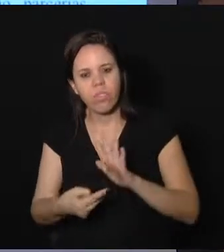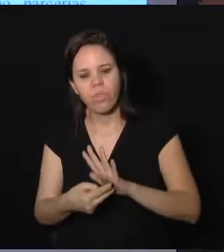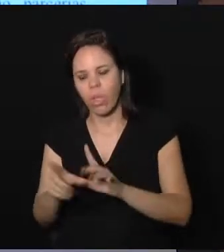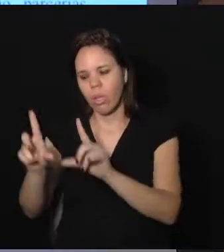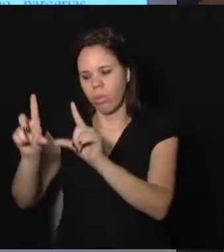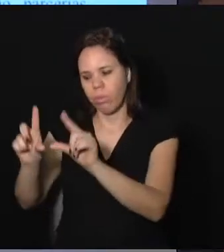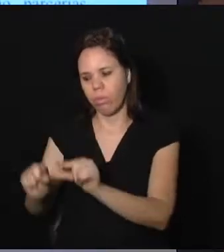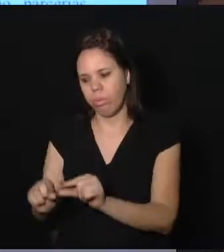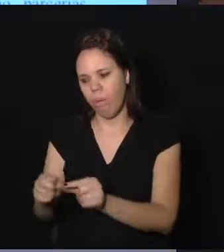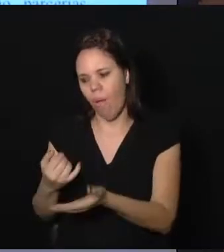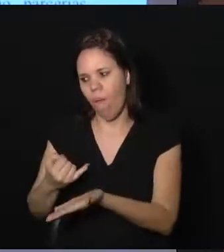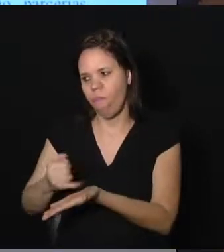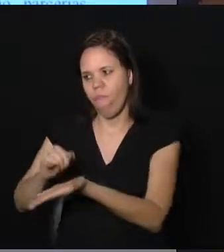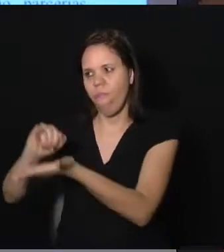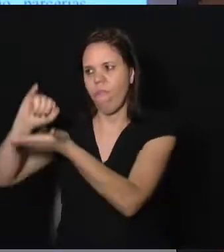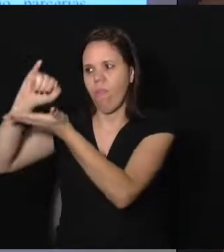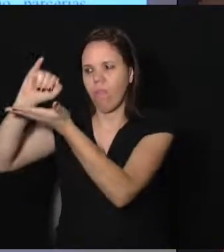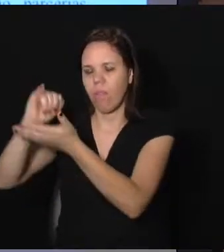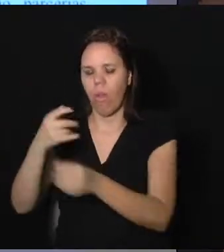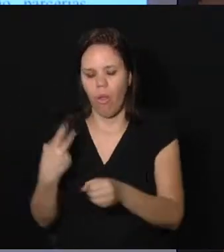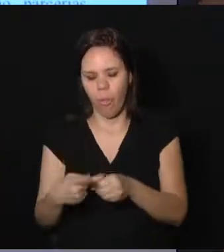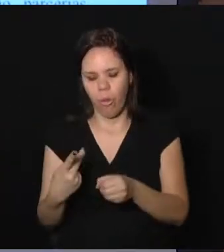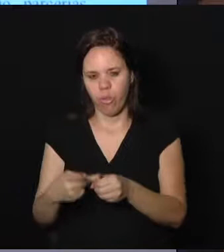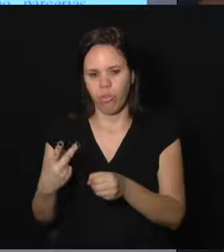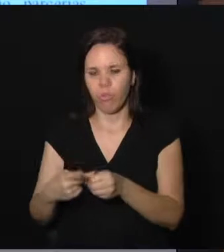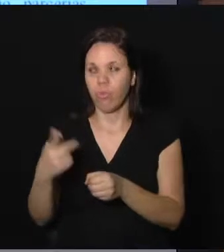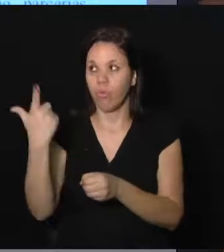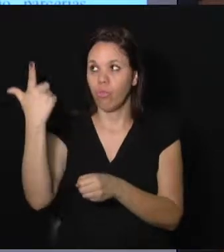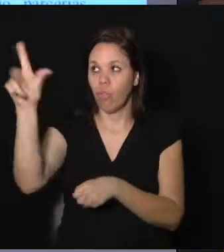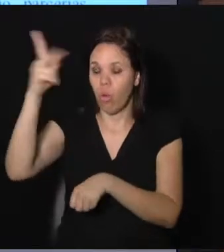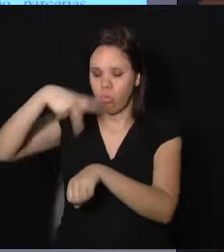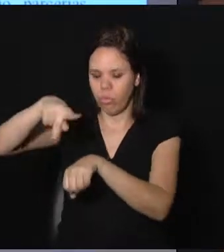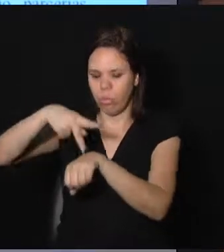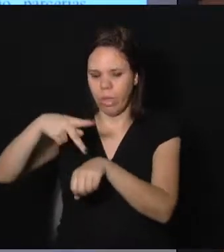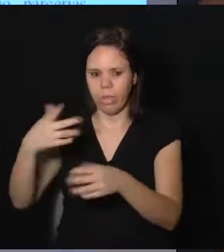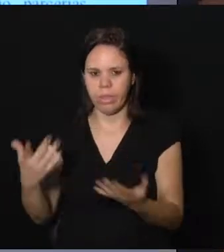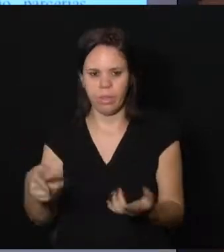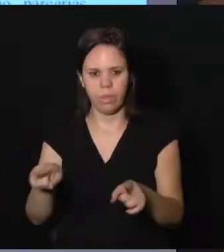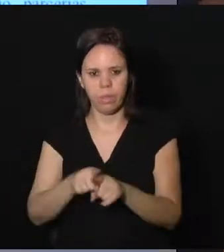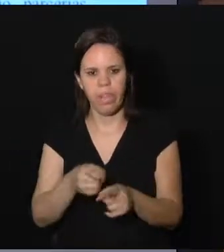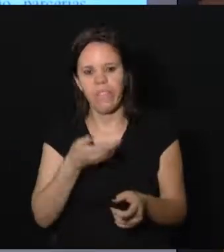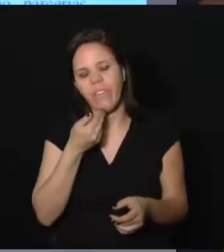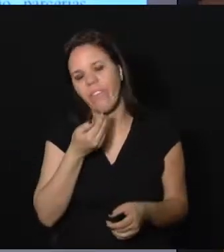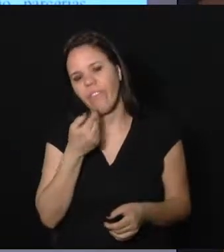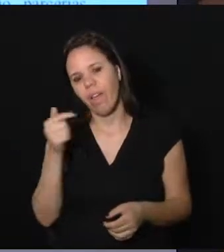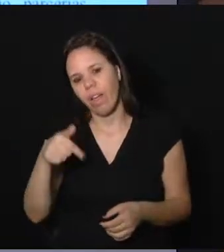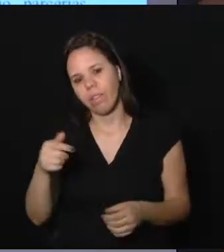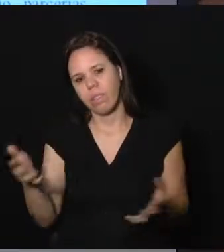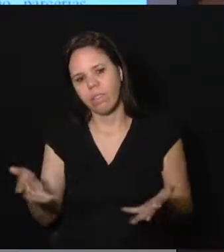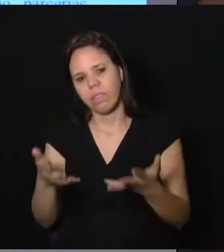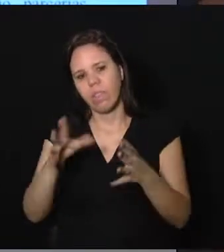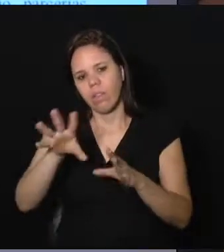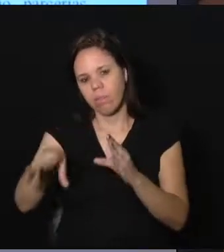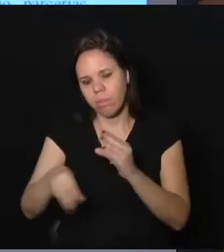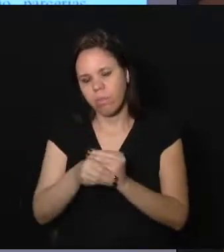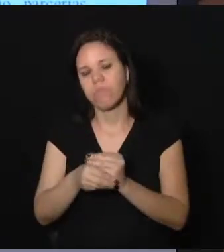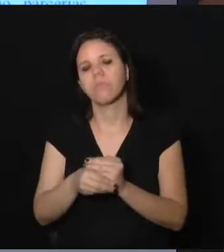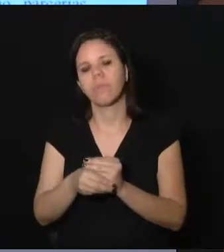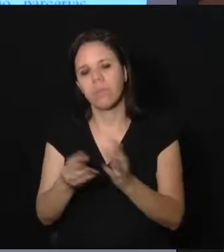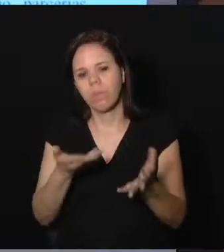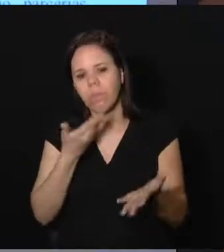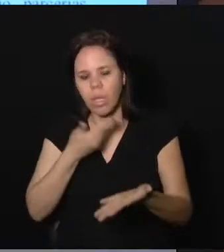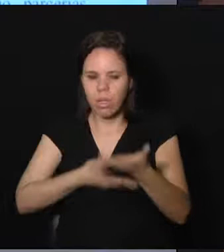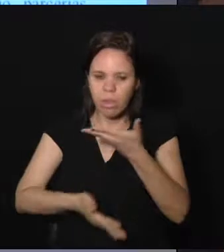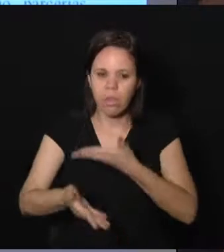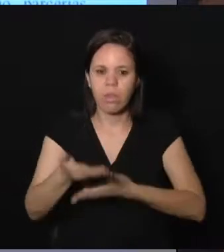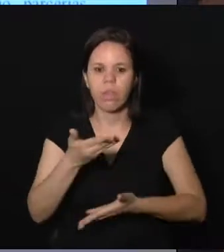tarifas, principalmente dos produtos importados, e isso de certa forma facilita e implementa e melhora o